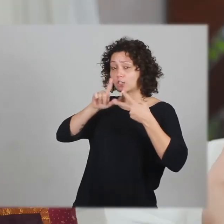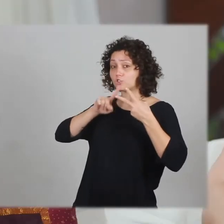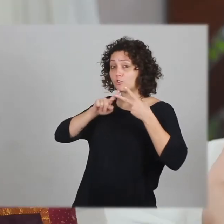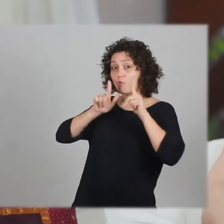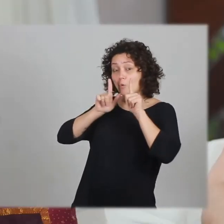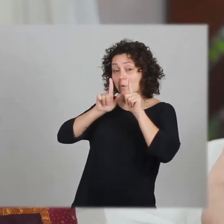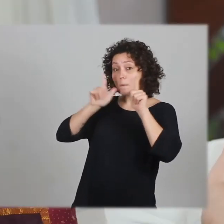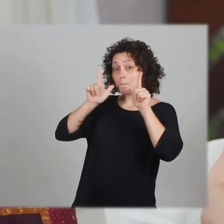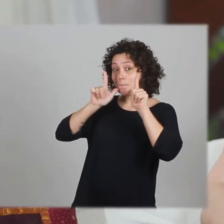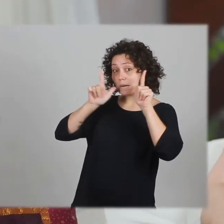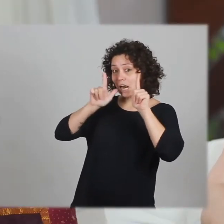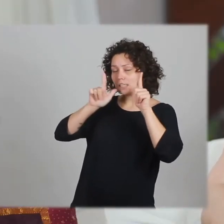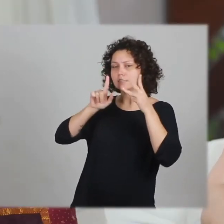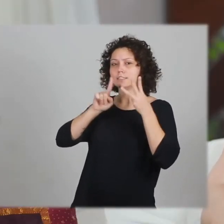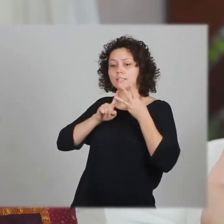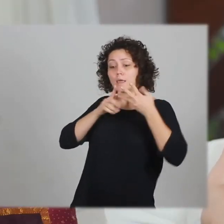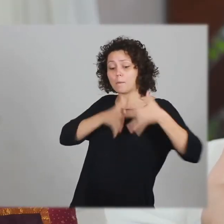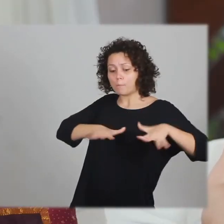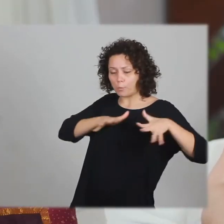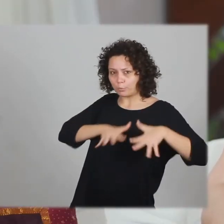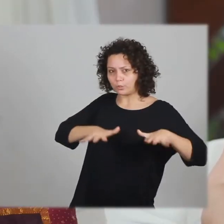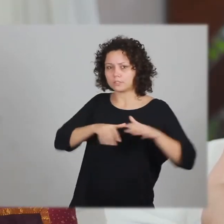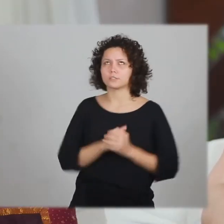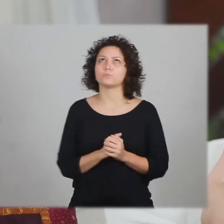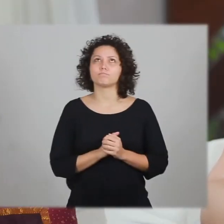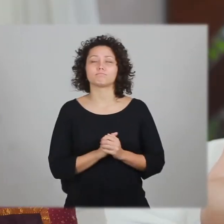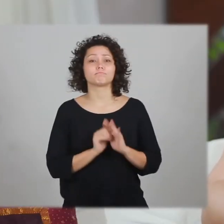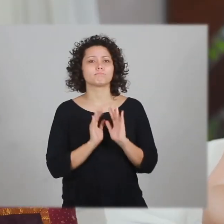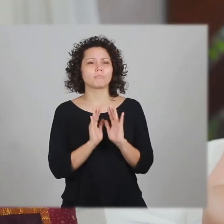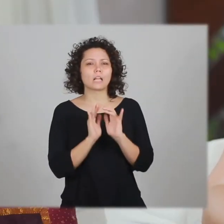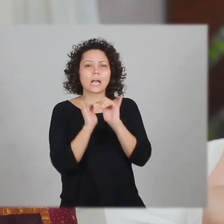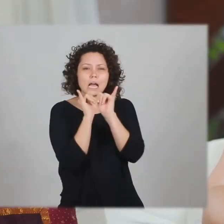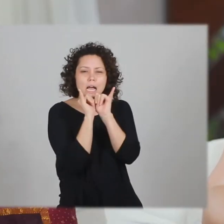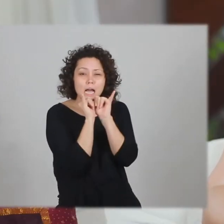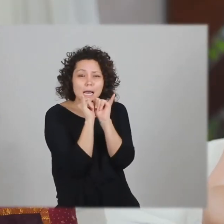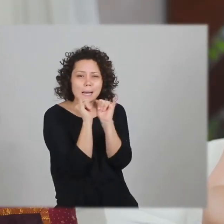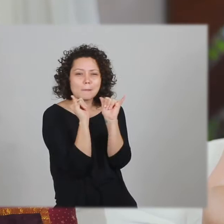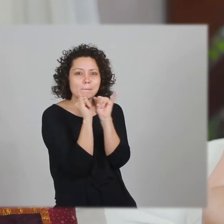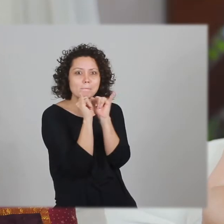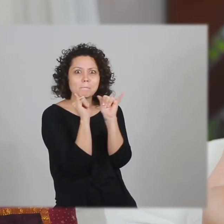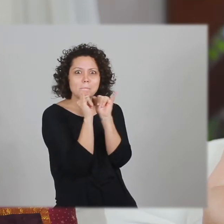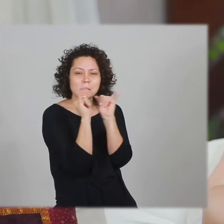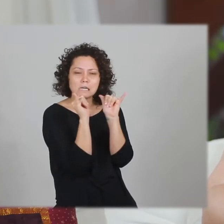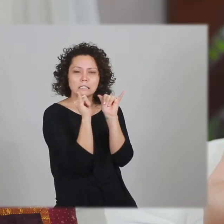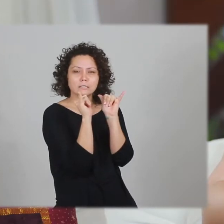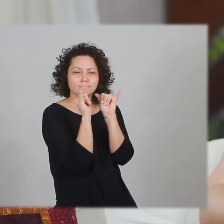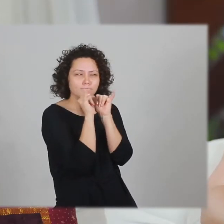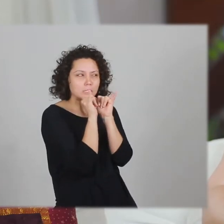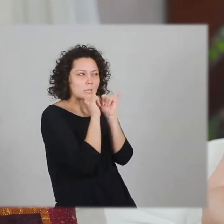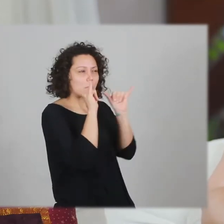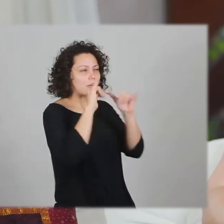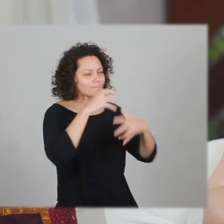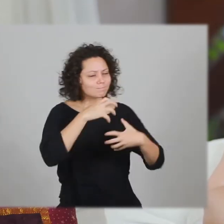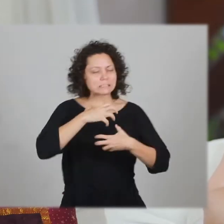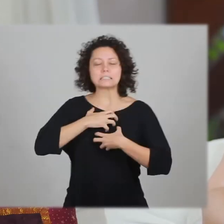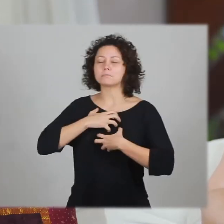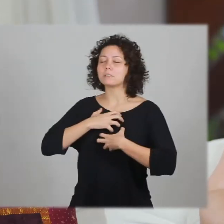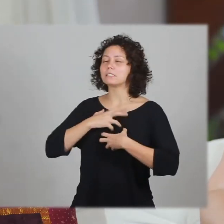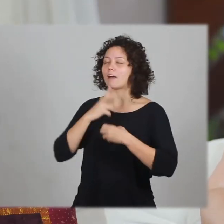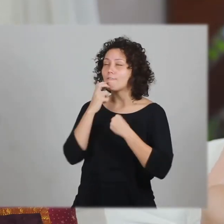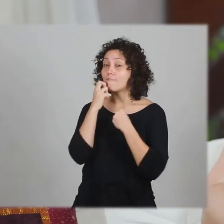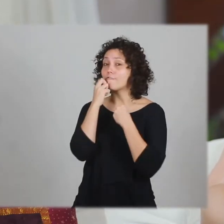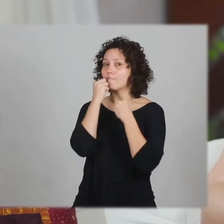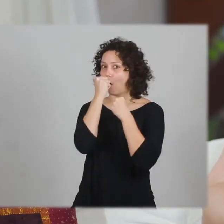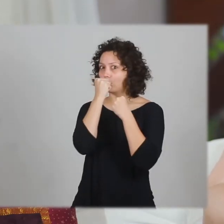população. Campanha, quando a gente pensa em campanha, a força de uma campanha de sensibilizar é